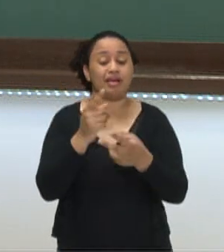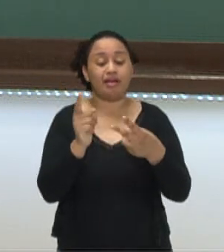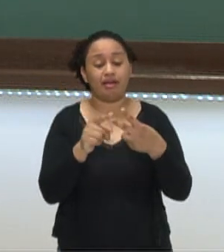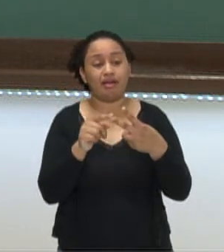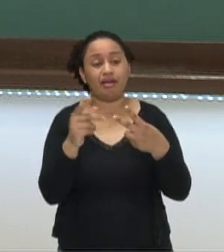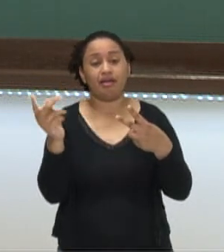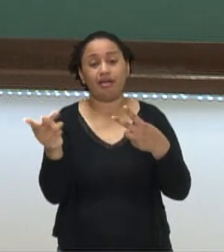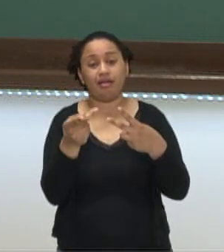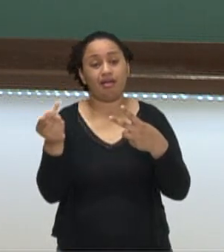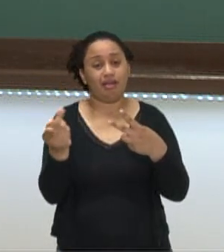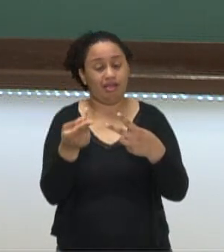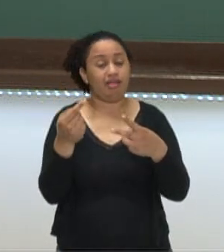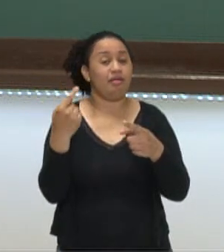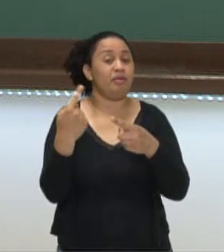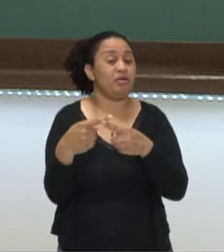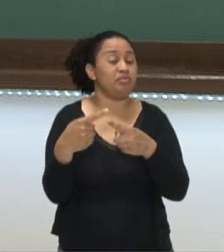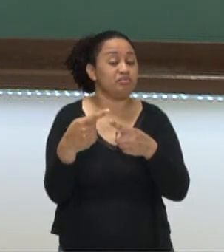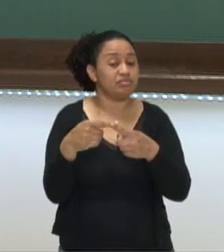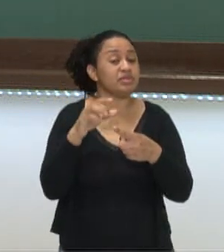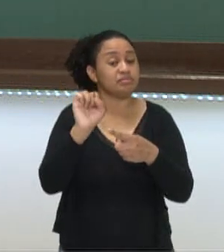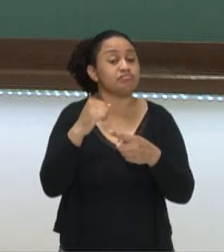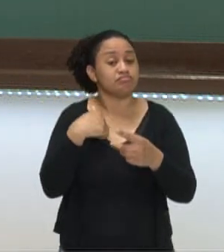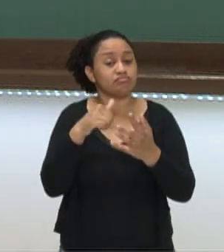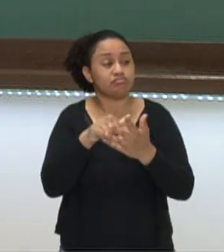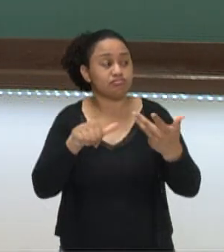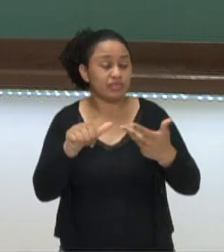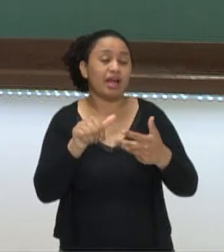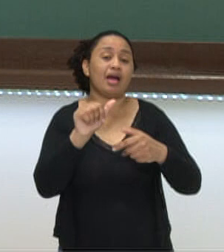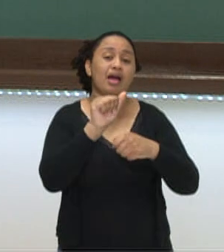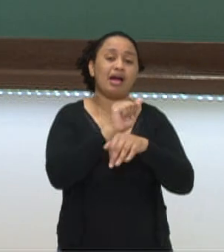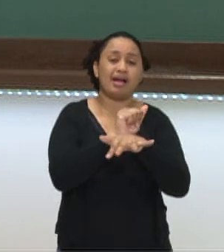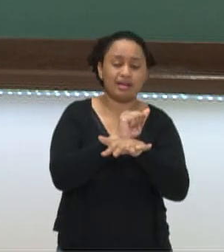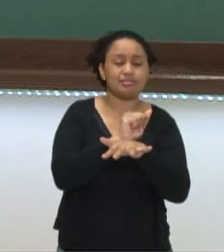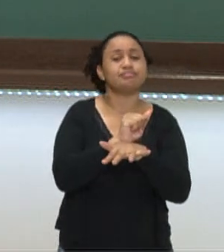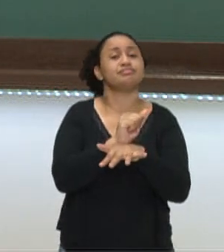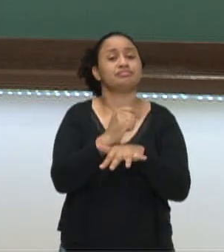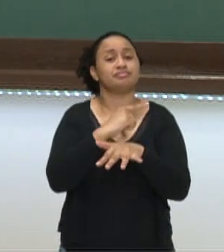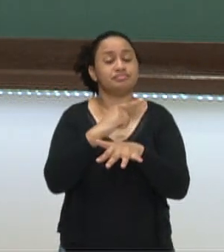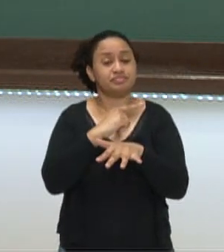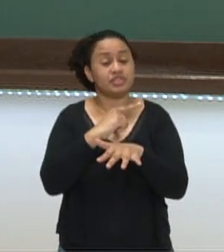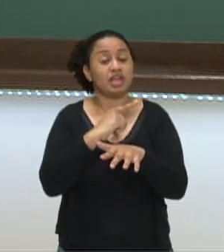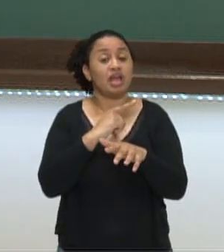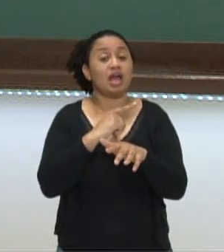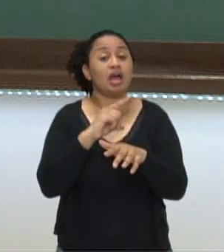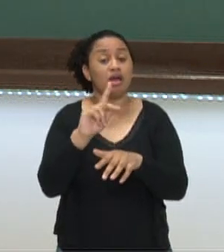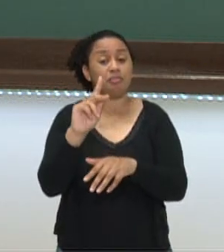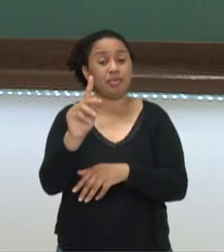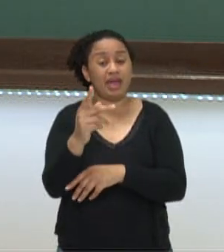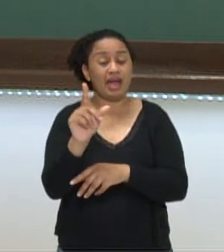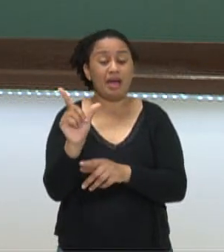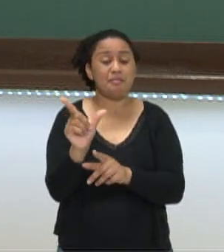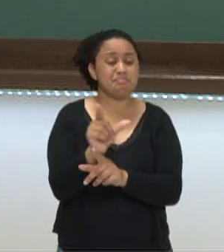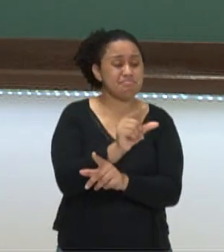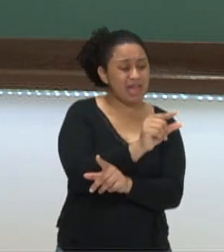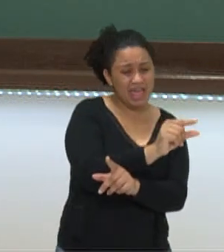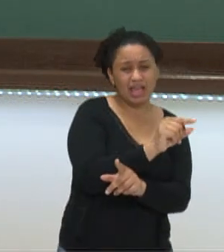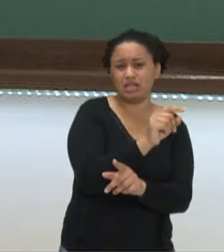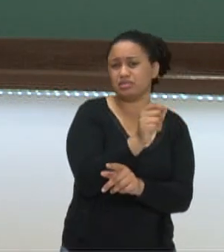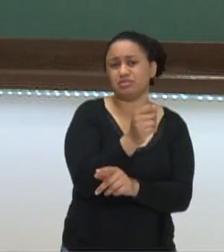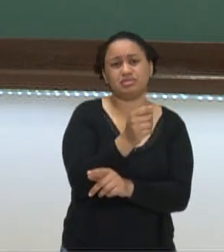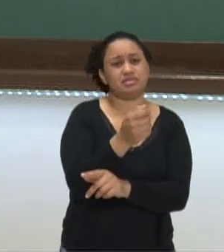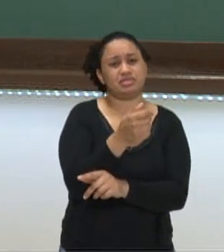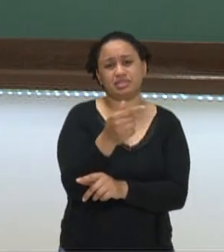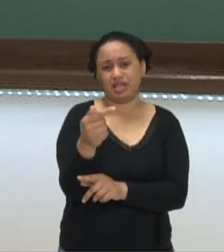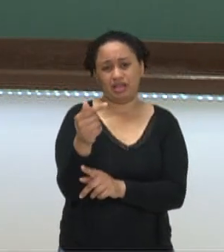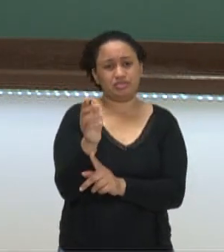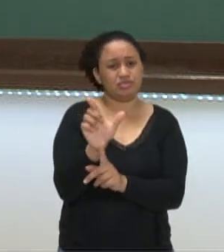Por quê? Porque se é uma substância bem ácida que a gente está falando, o potencial é bem menor do que 7.